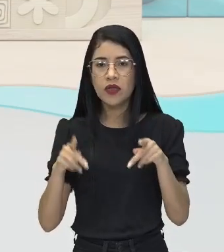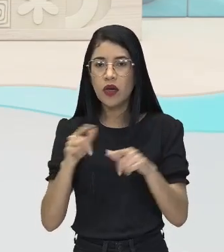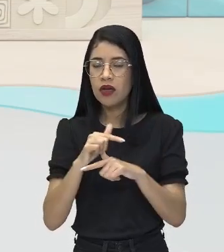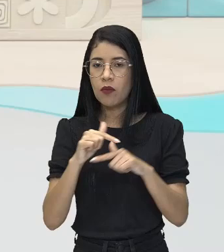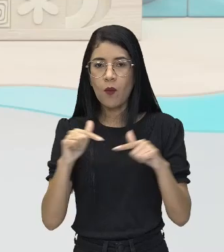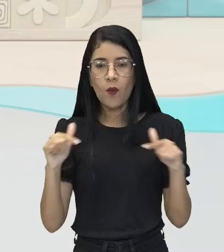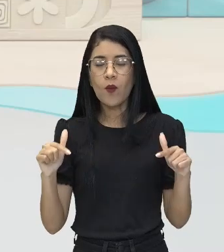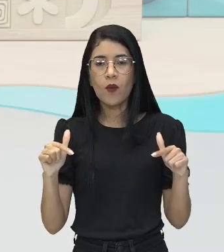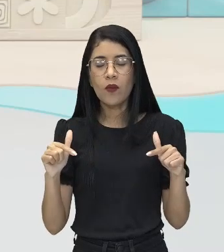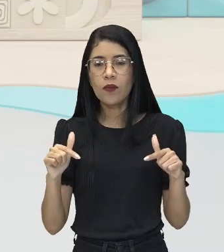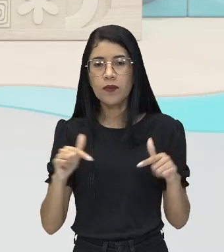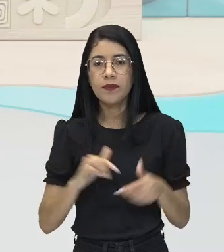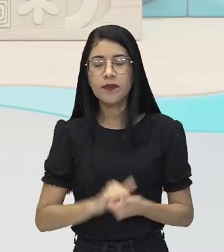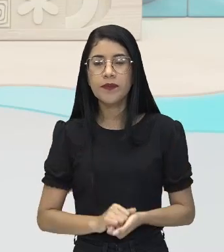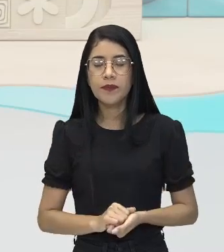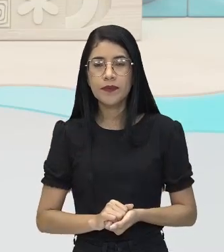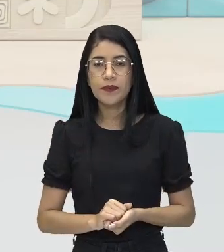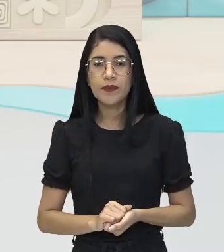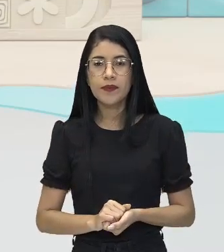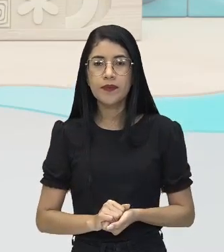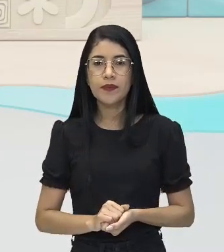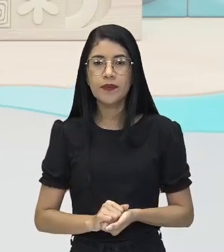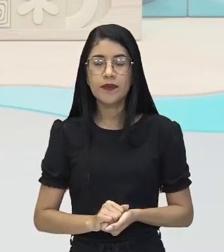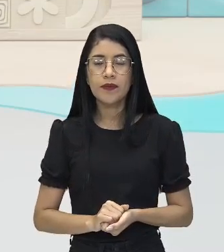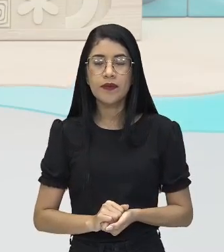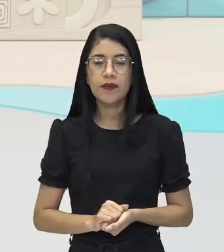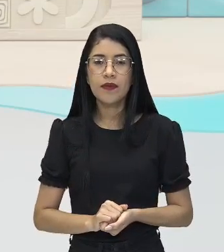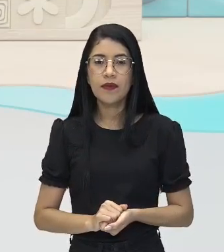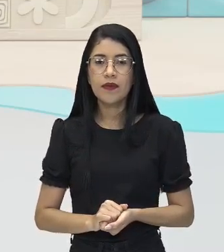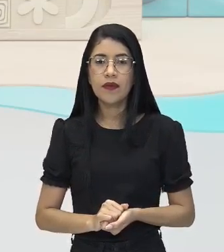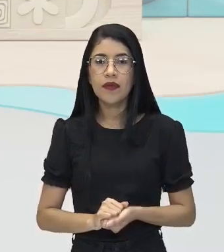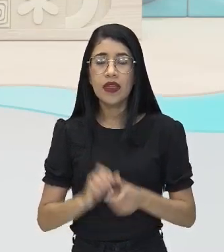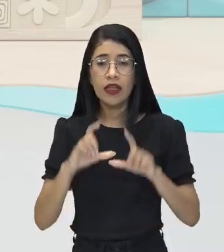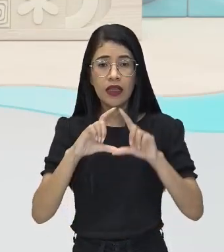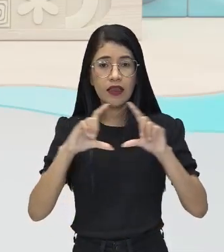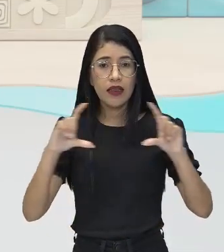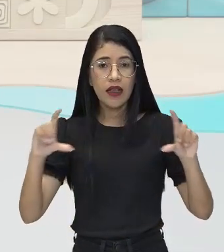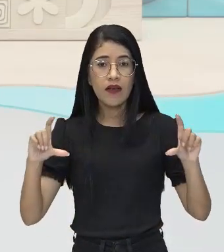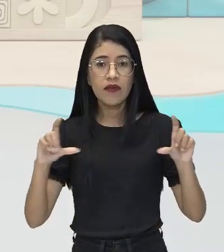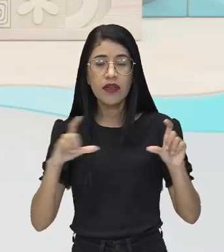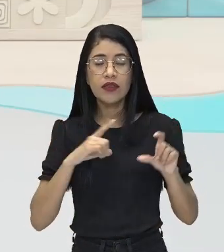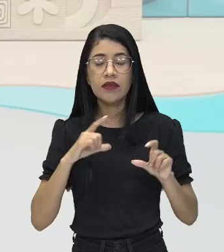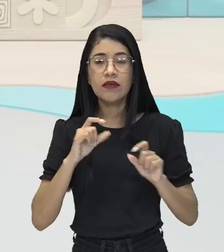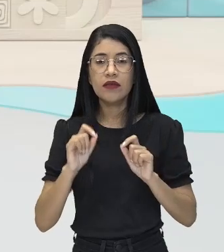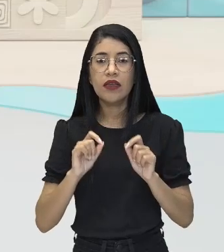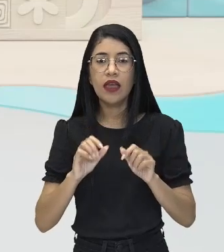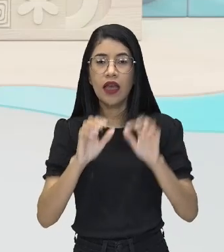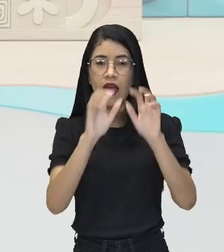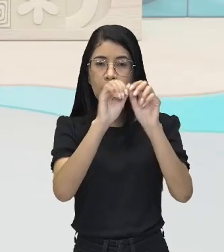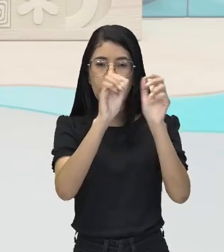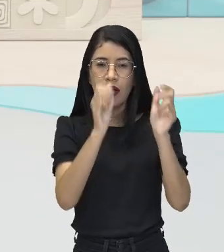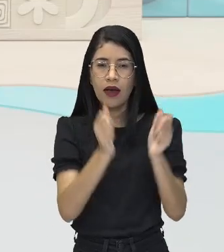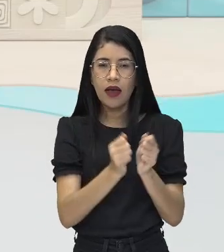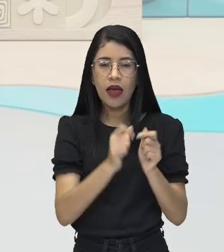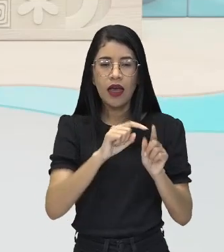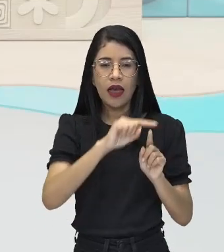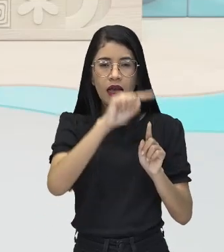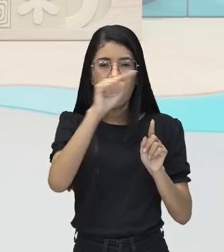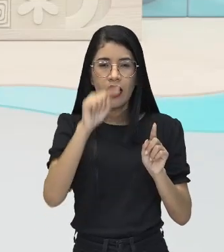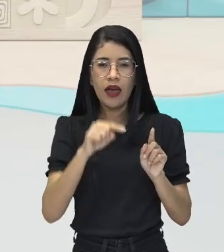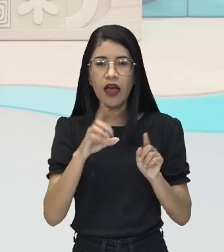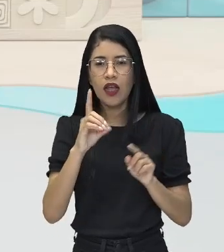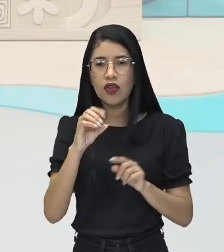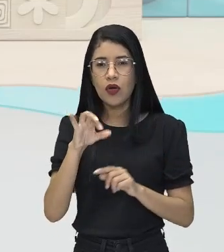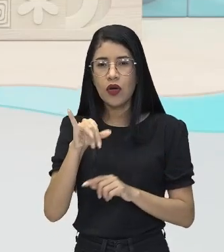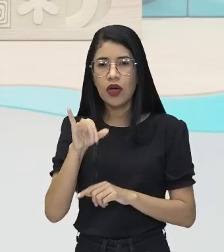forma mais dinâmica. Aqui na frente nós temos justamente a questão das colunas, que são as dóricas, que nós